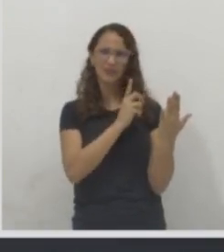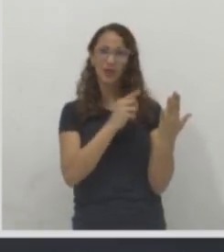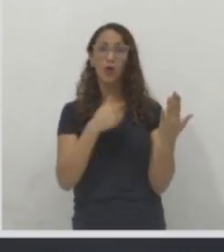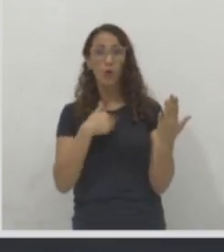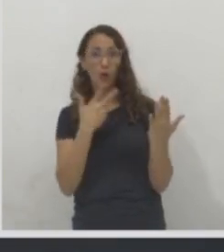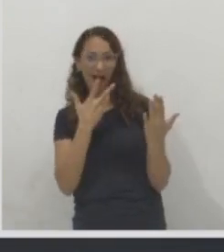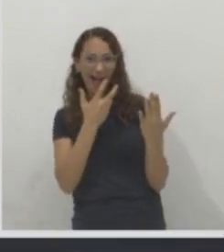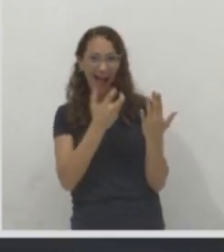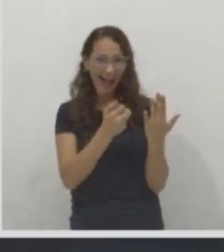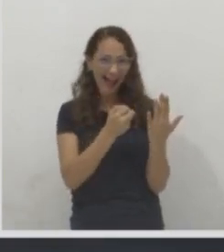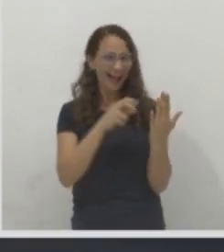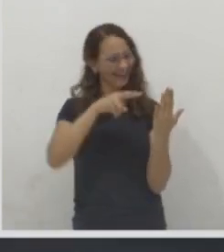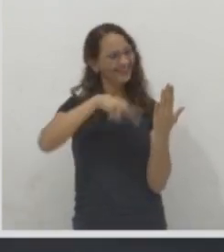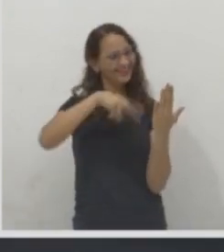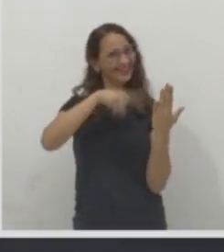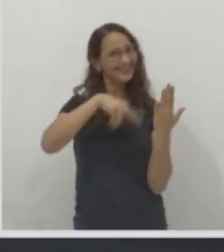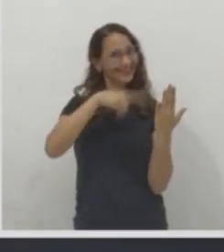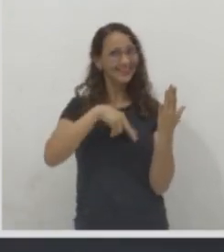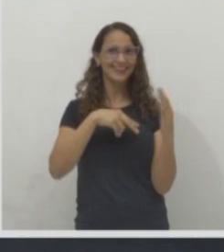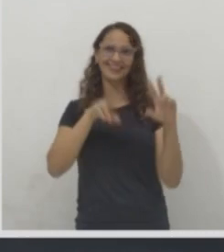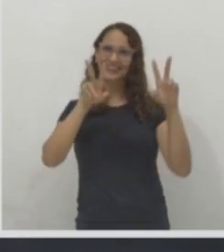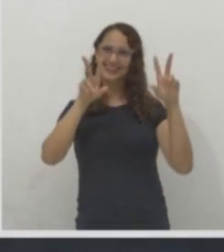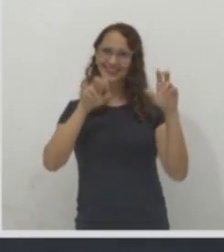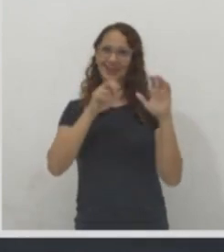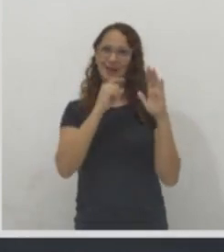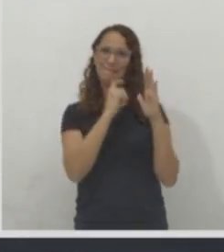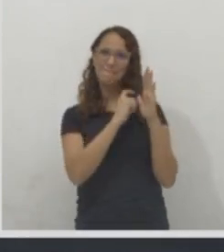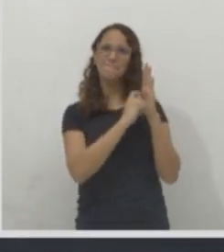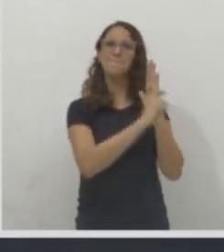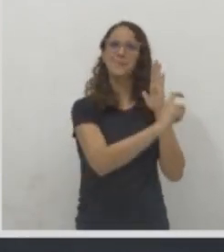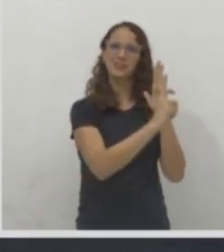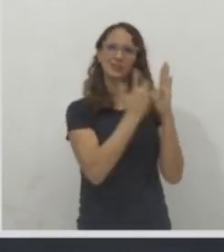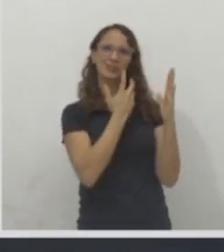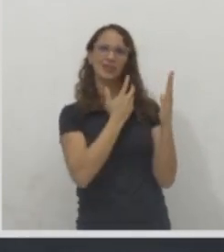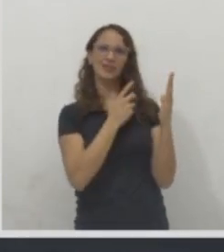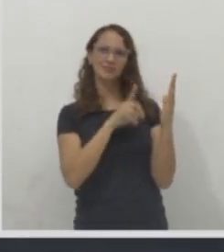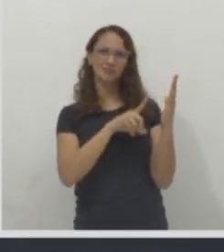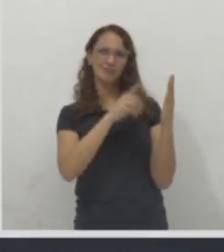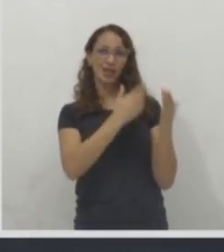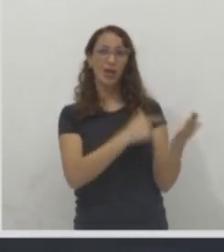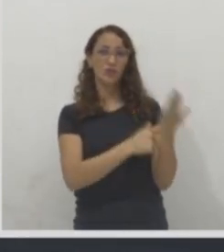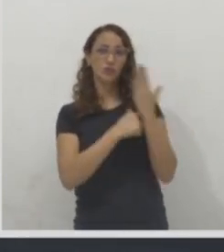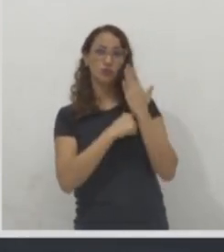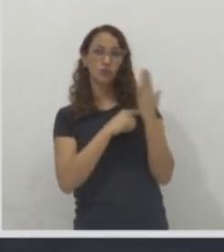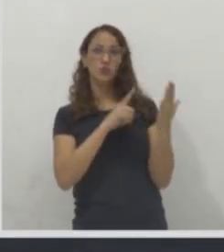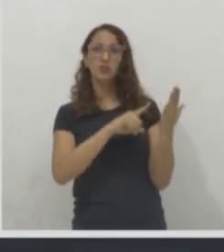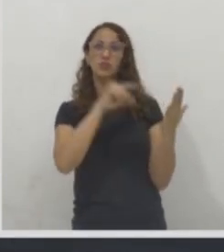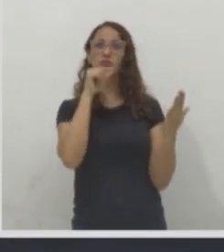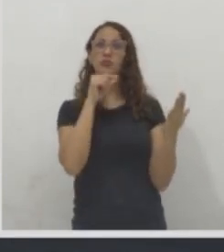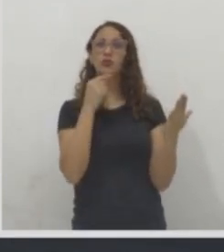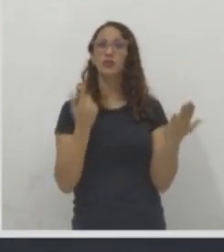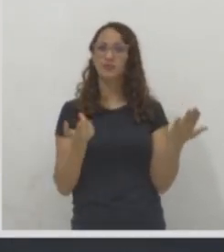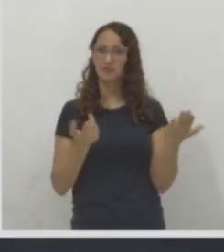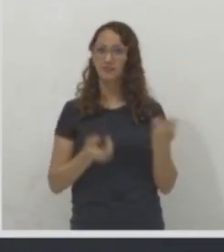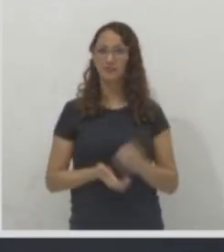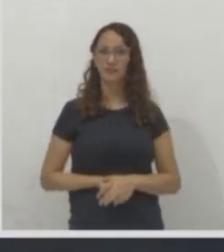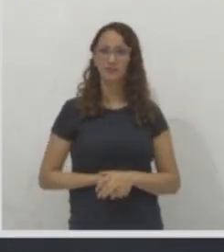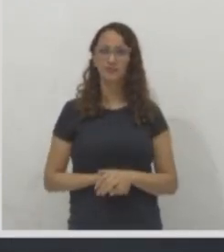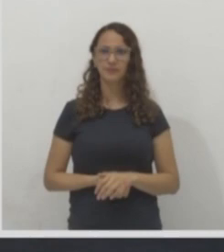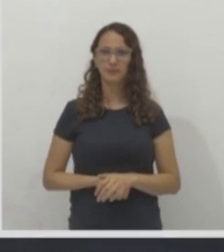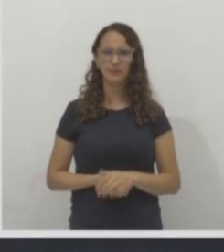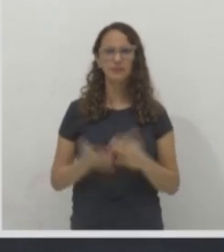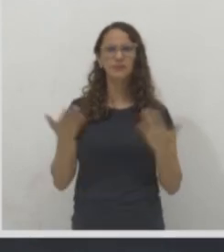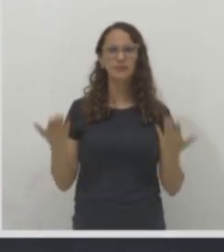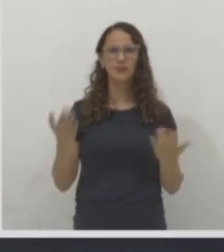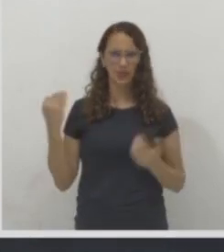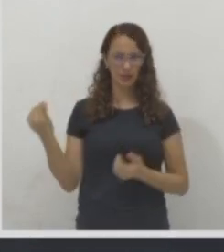então eu leio aquele texto ou não, certo? Então, qual a